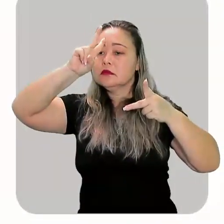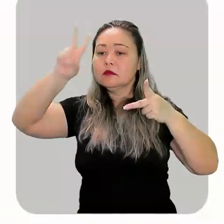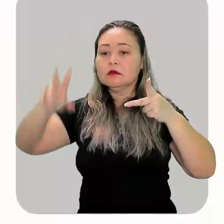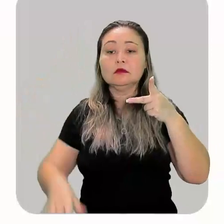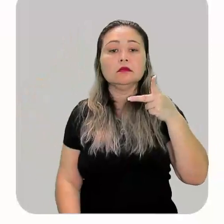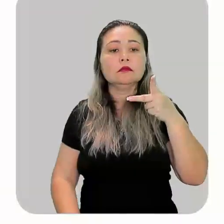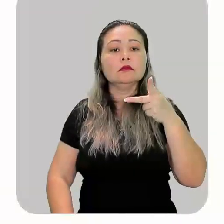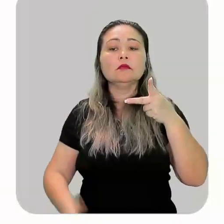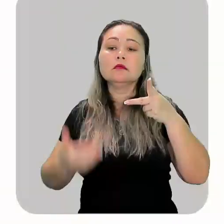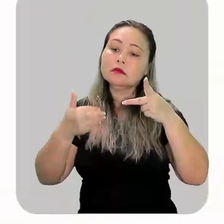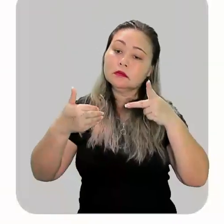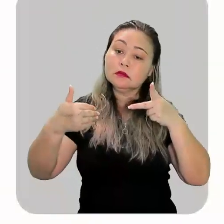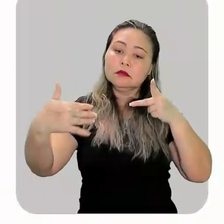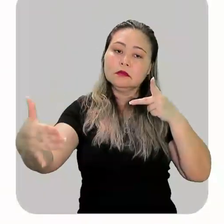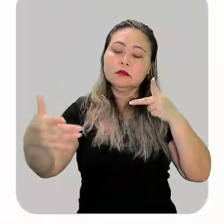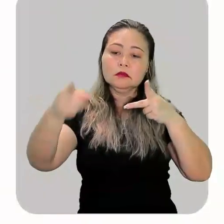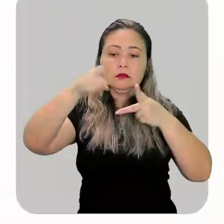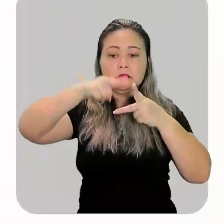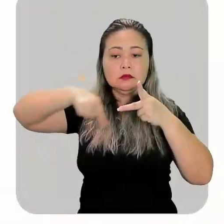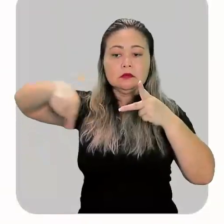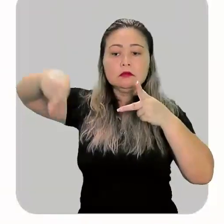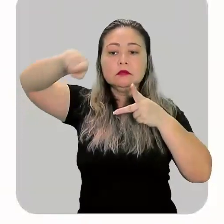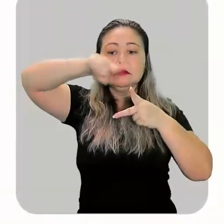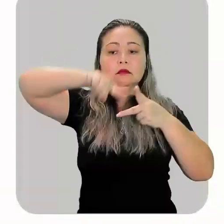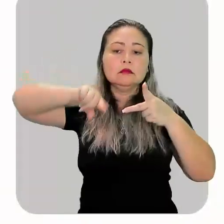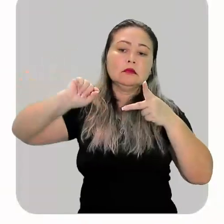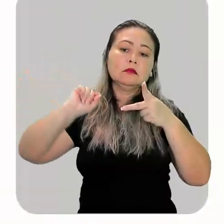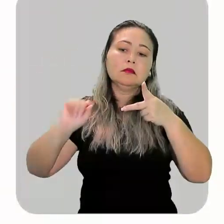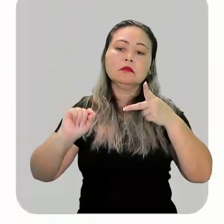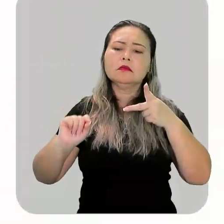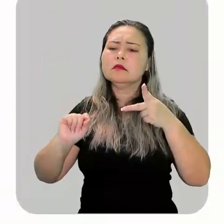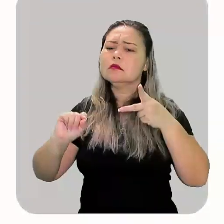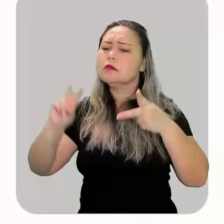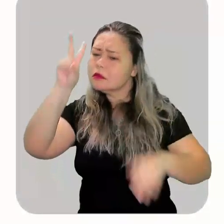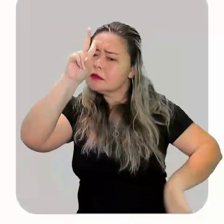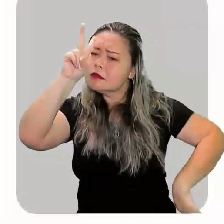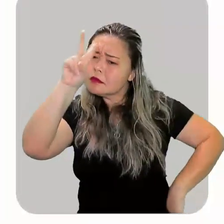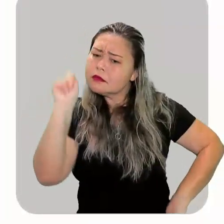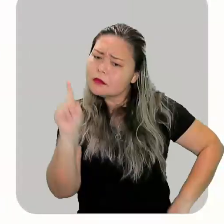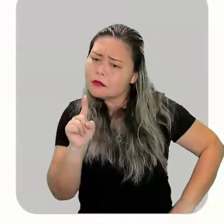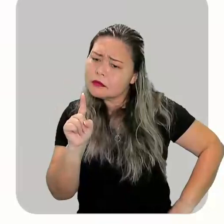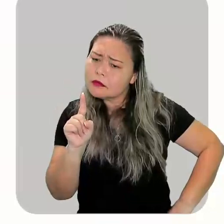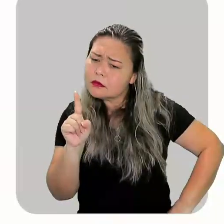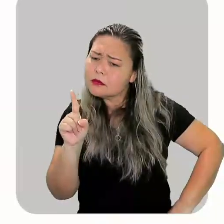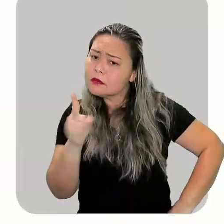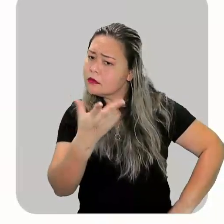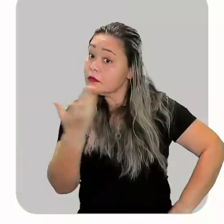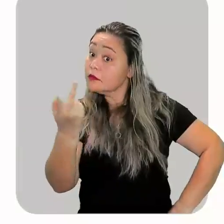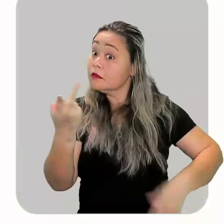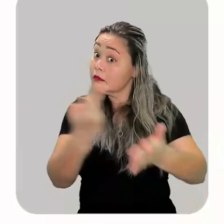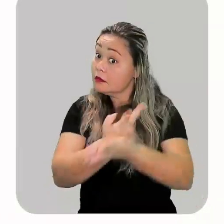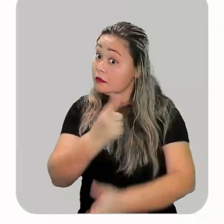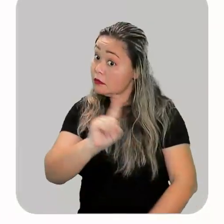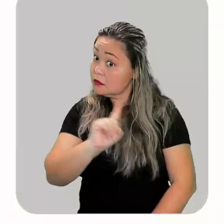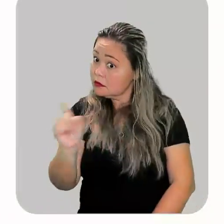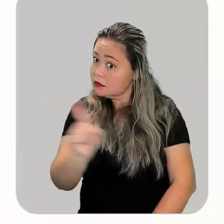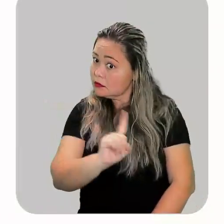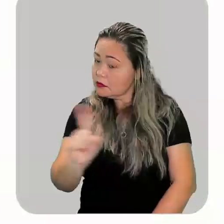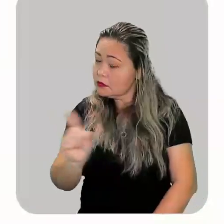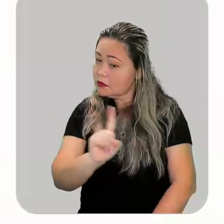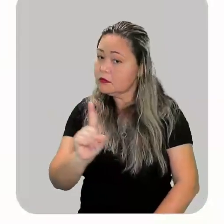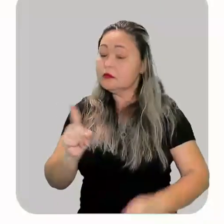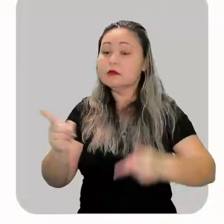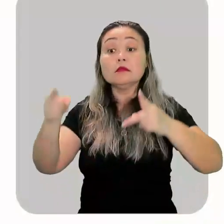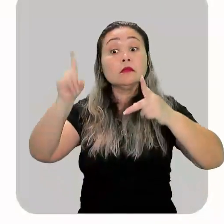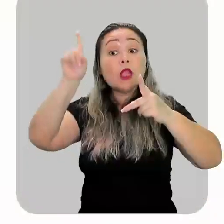então. Introdução, circunferência. O que é mesmo a circunferência, vocês lembram? Isso vocês não vão errar, não é? Circunferência é